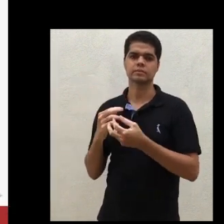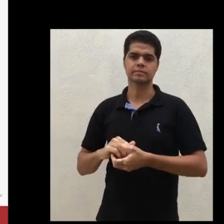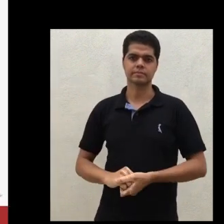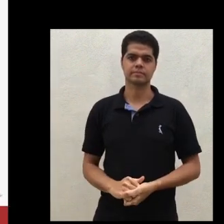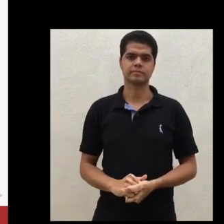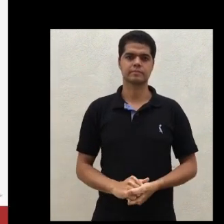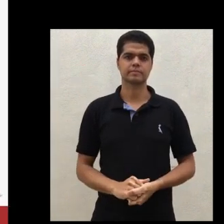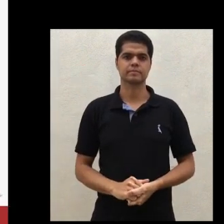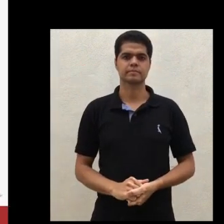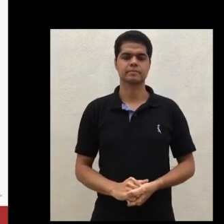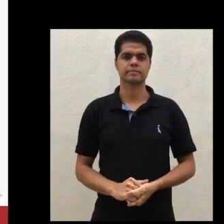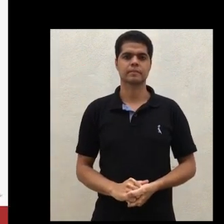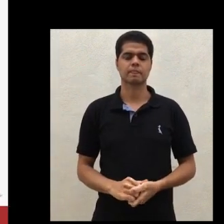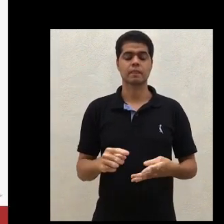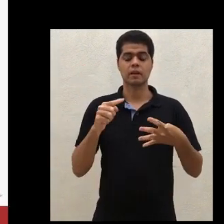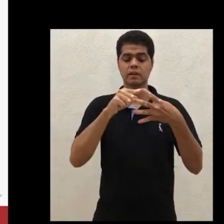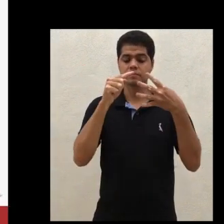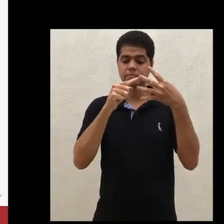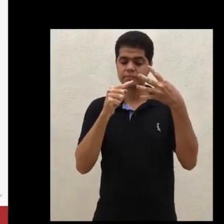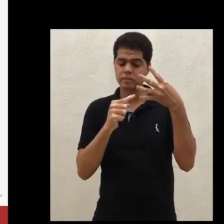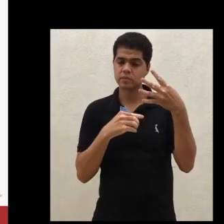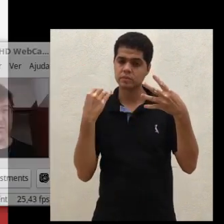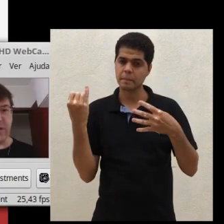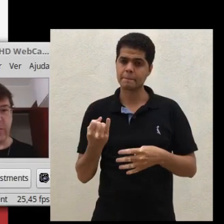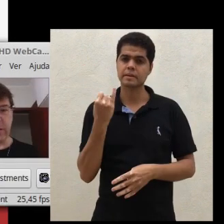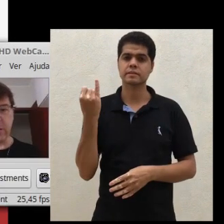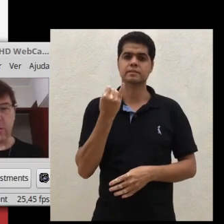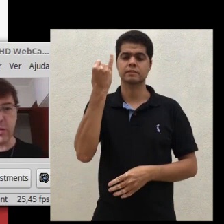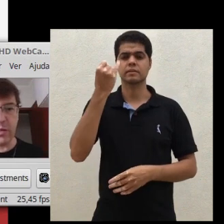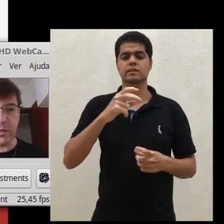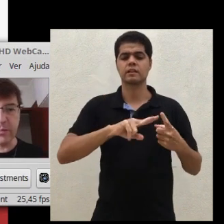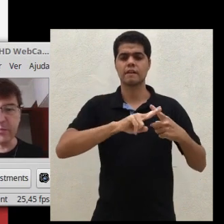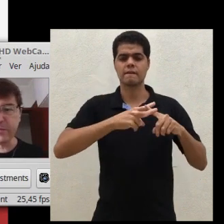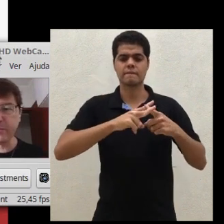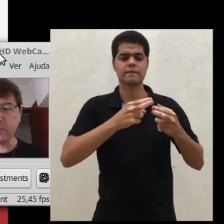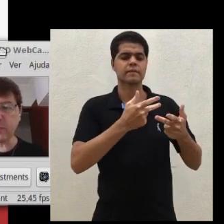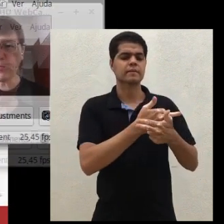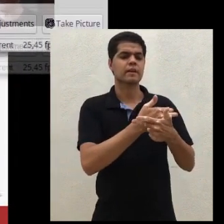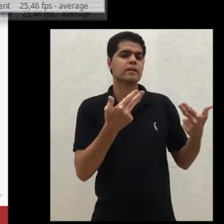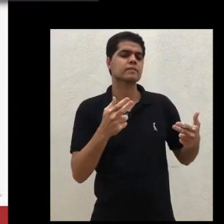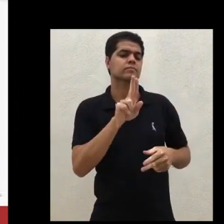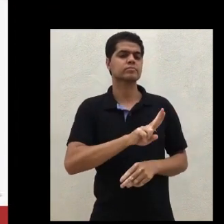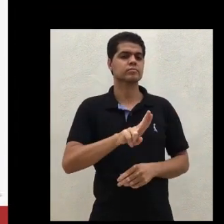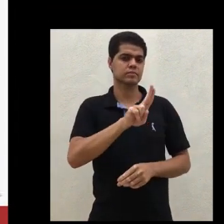Tá? As 4 principais ferramentas de